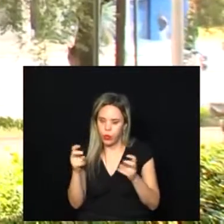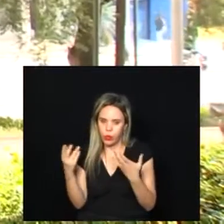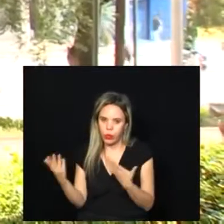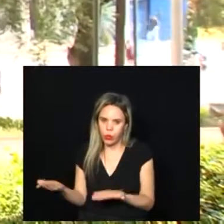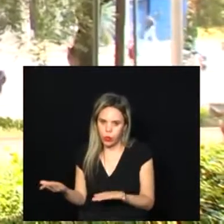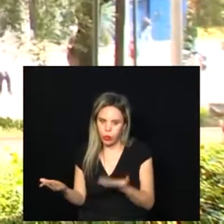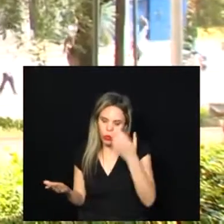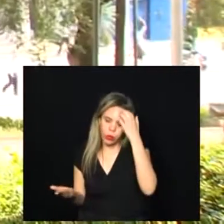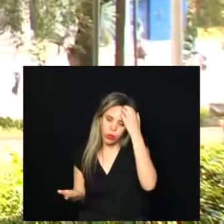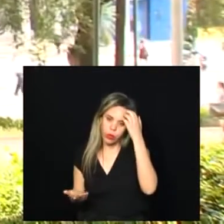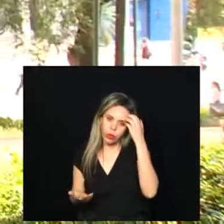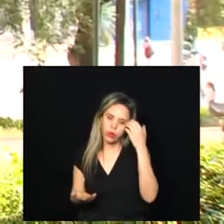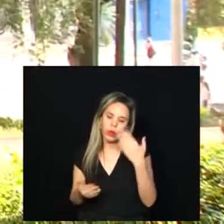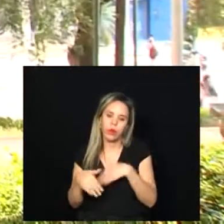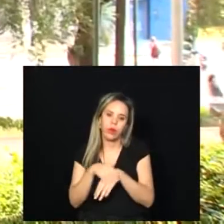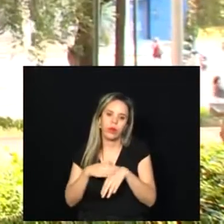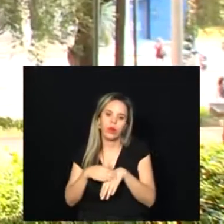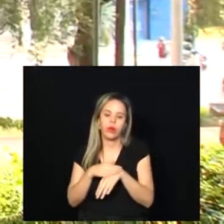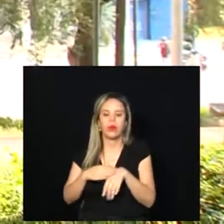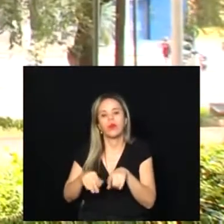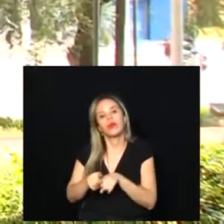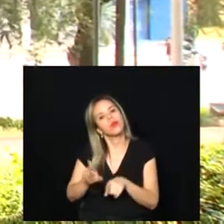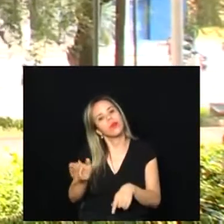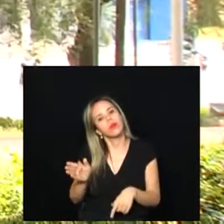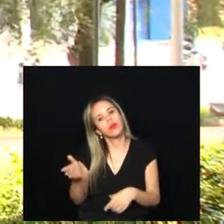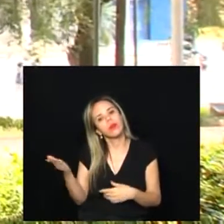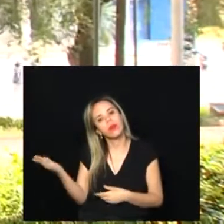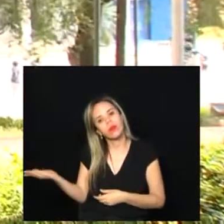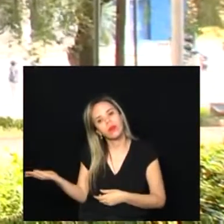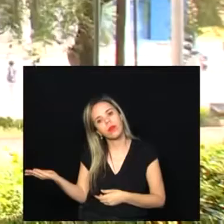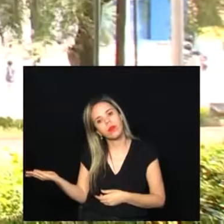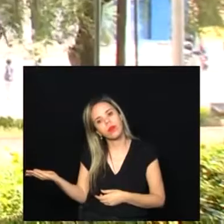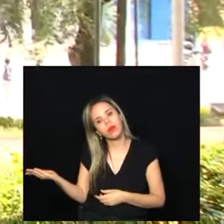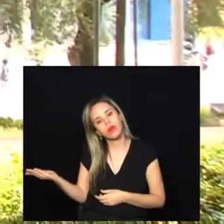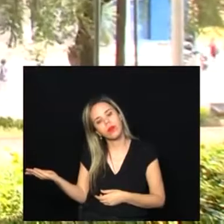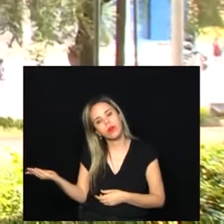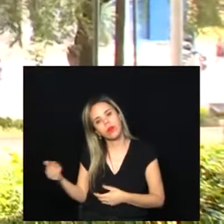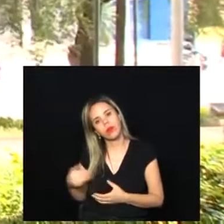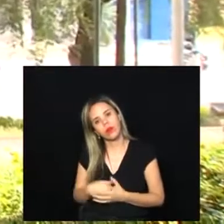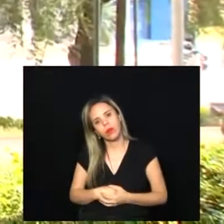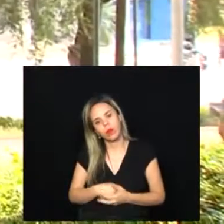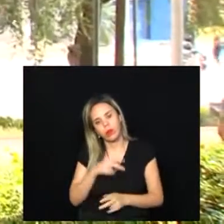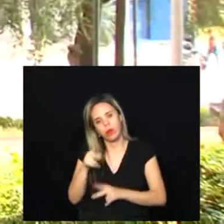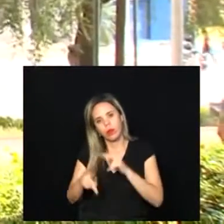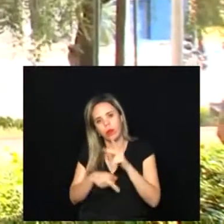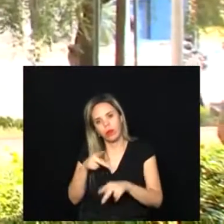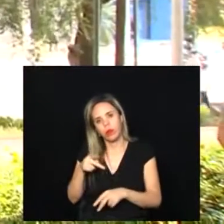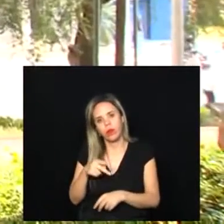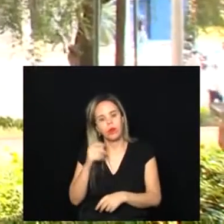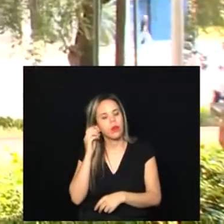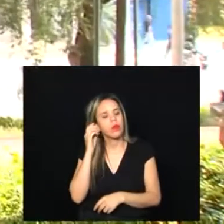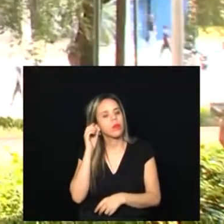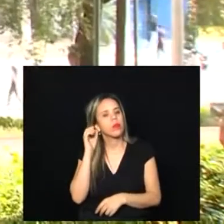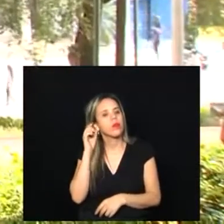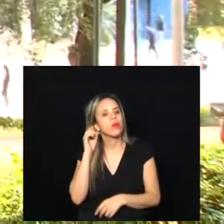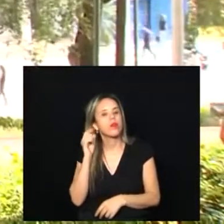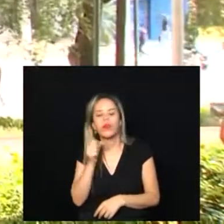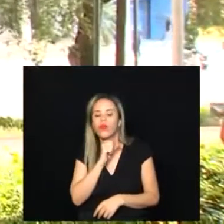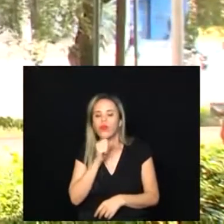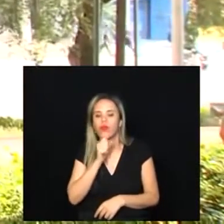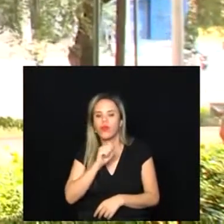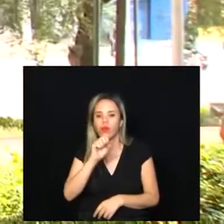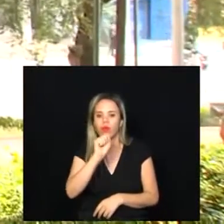respeito desta situação, a gente vai abordar também já a questão que envolve as pessoas de terceira idade, com mais